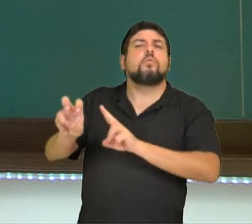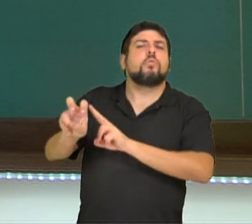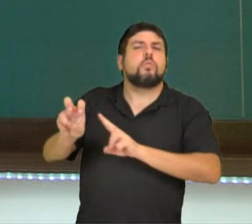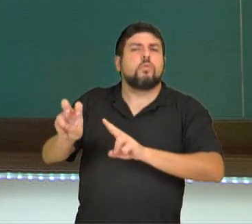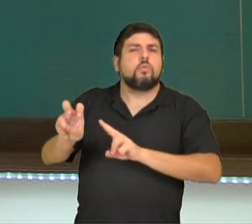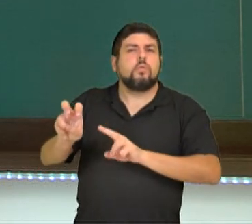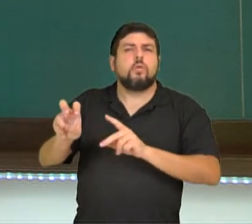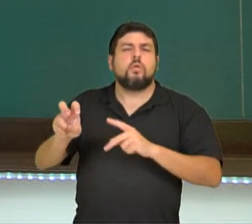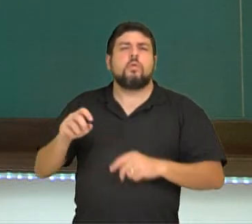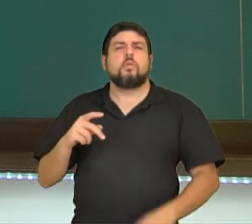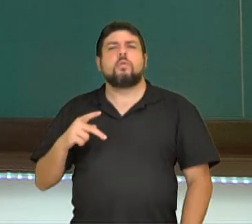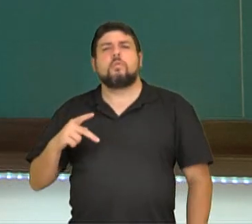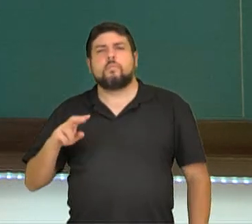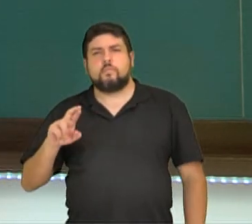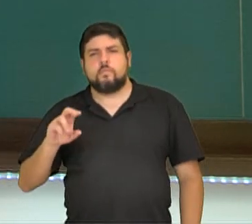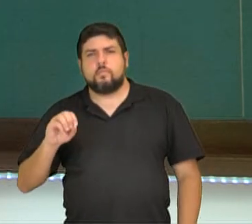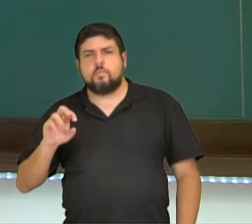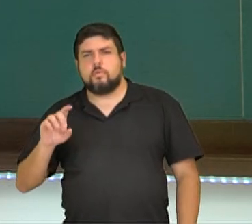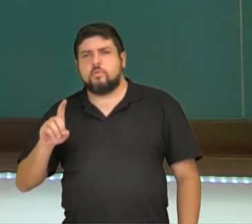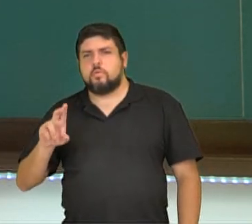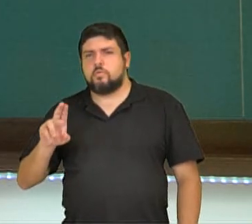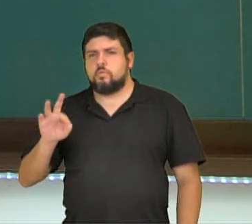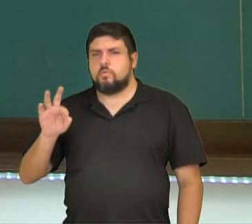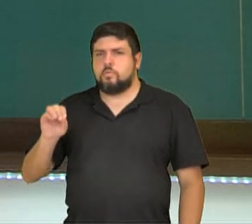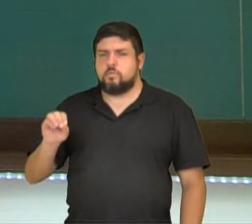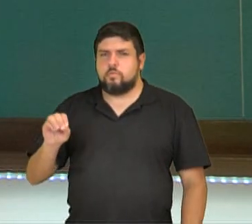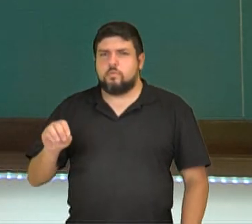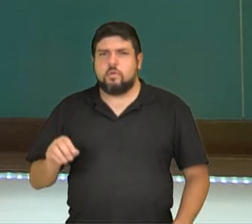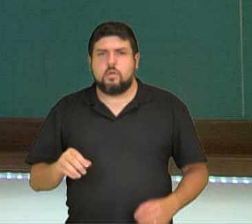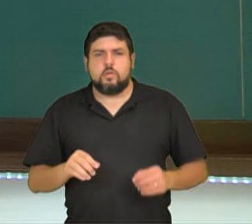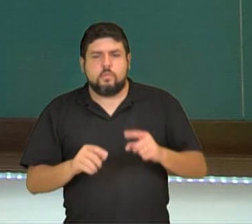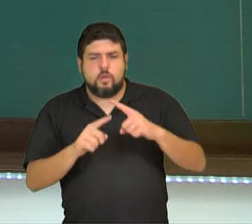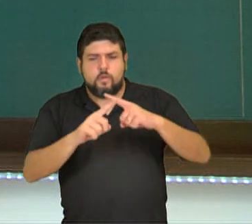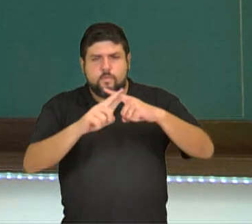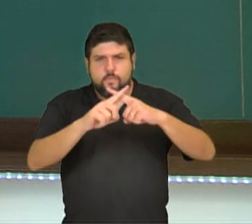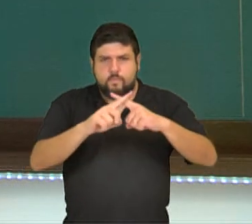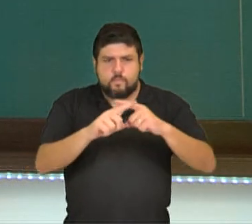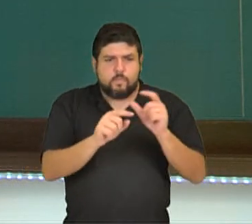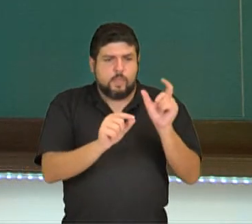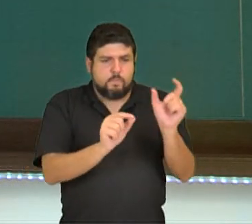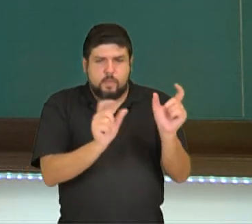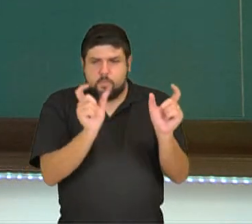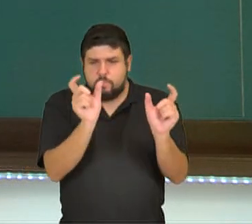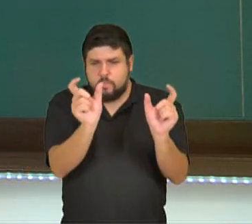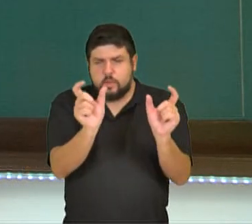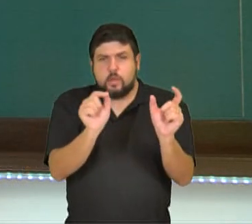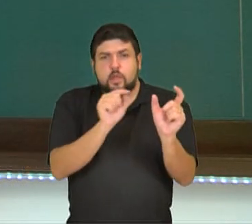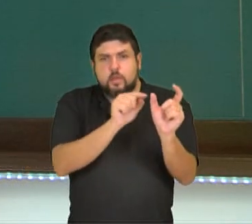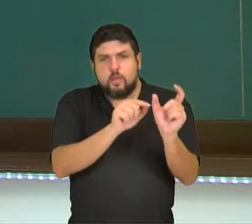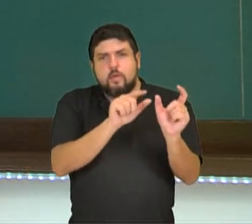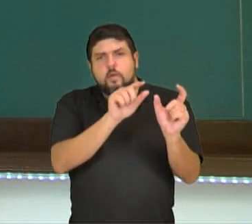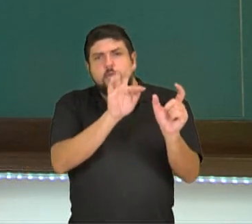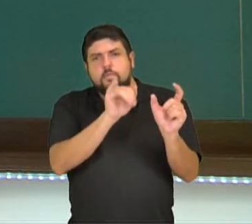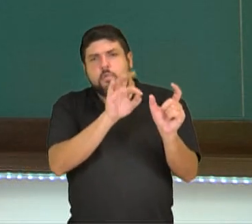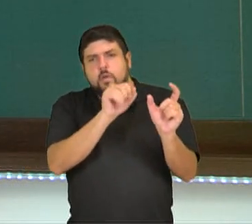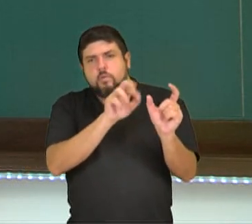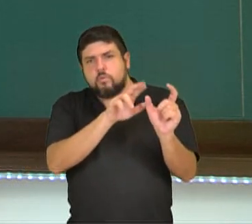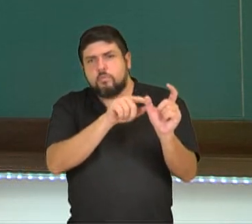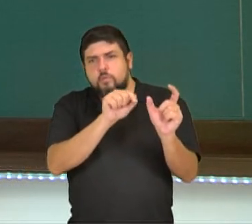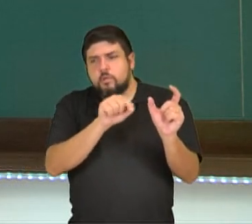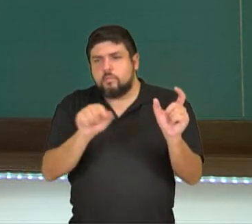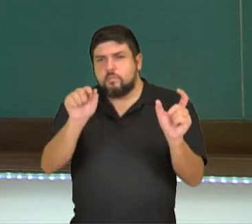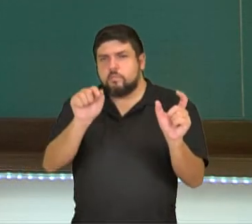produto. Por isso que muitas vezes aparece a palavra, o produto não sei o quê. Ele está se referindo a uma conta de vezes. Às vezes